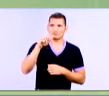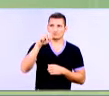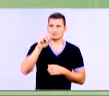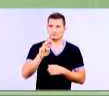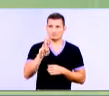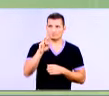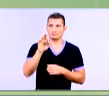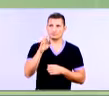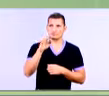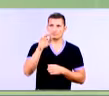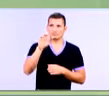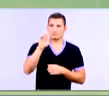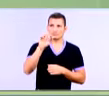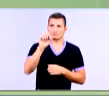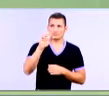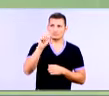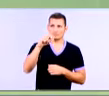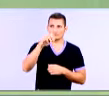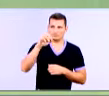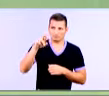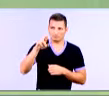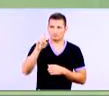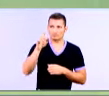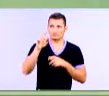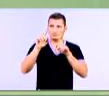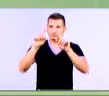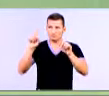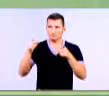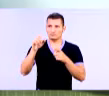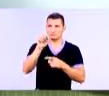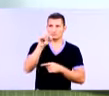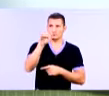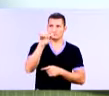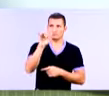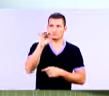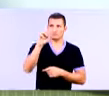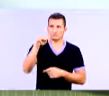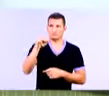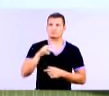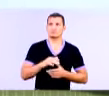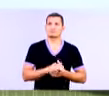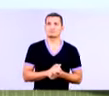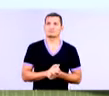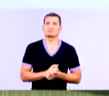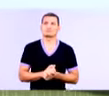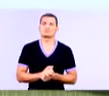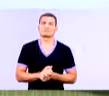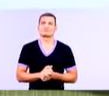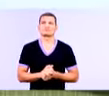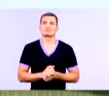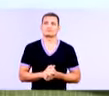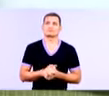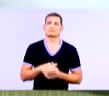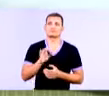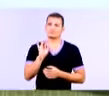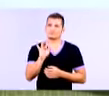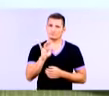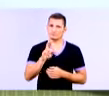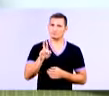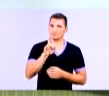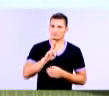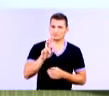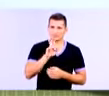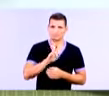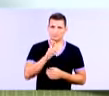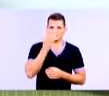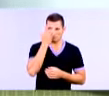melhor a estrutura desse código, né, quando a gente for trabalhar com programação orientada a objetos. Mas, por enquanto, a gente apenas vai utilizar para facilitar.